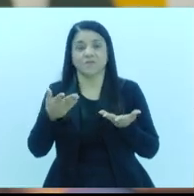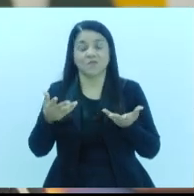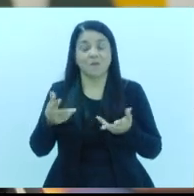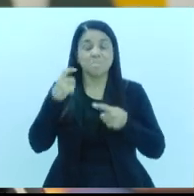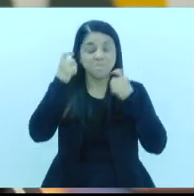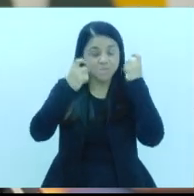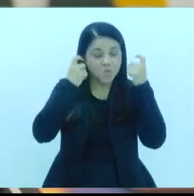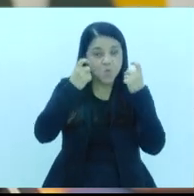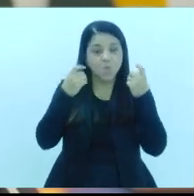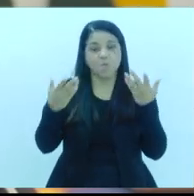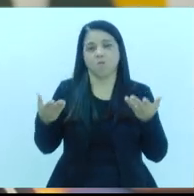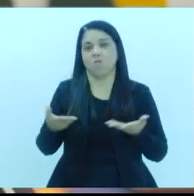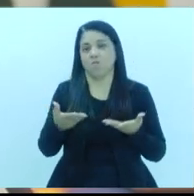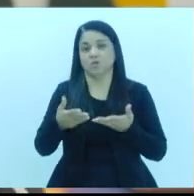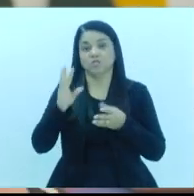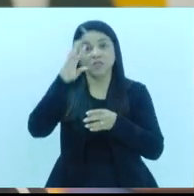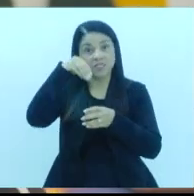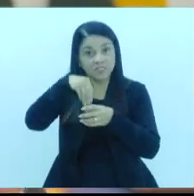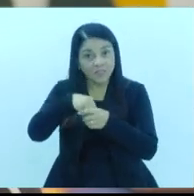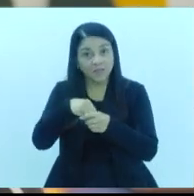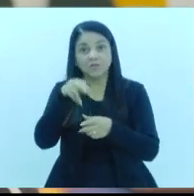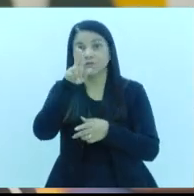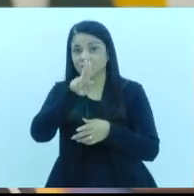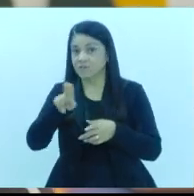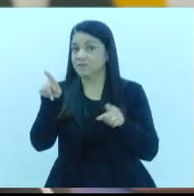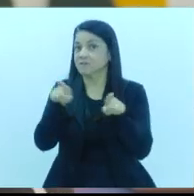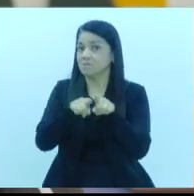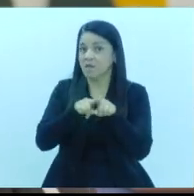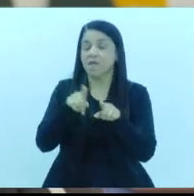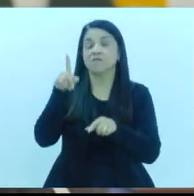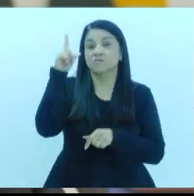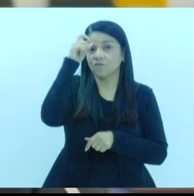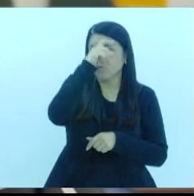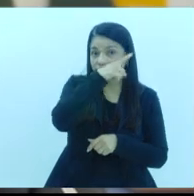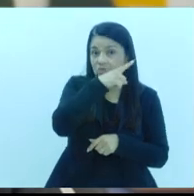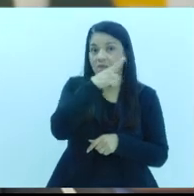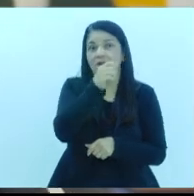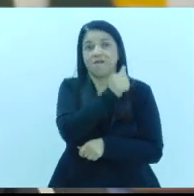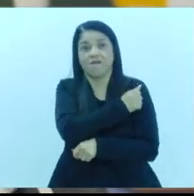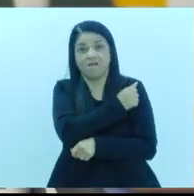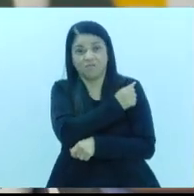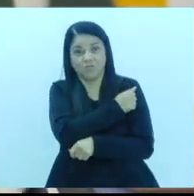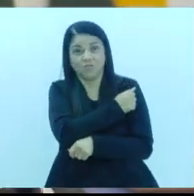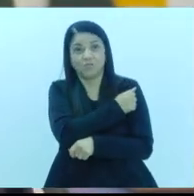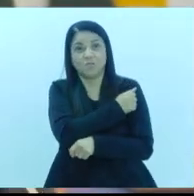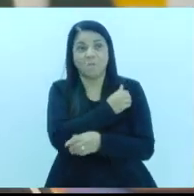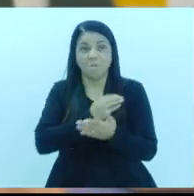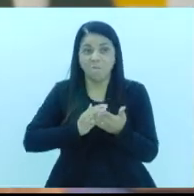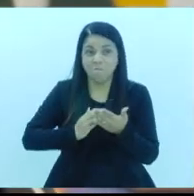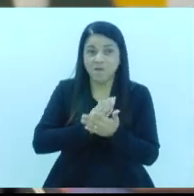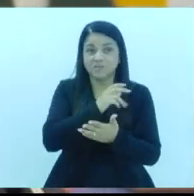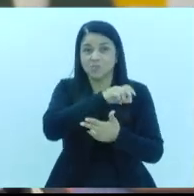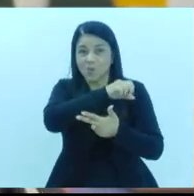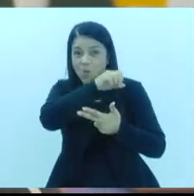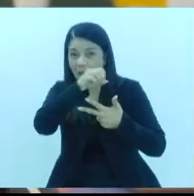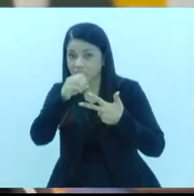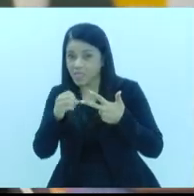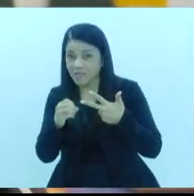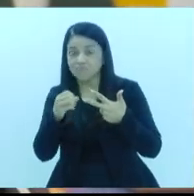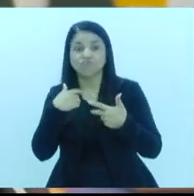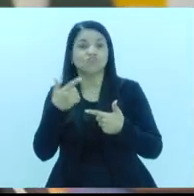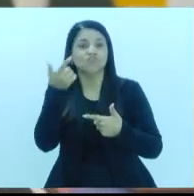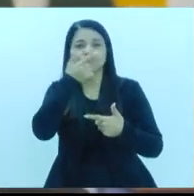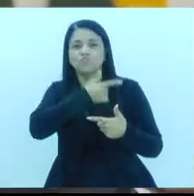perceber, inclusive na universidade, a dificuldade que os alunos chegam, mesmo tendo passado pelo Enem, em lidar